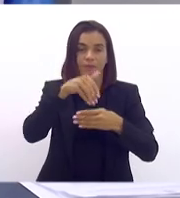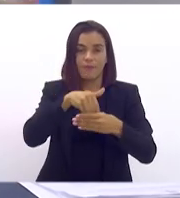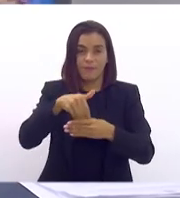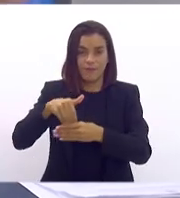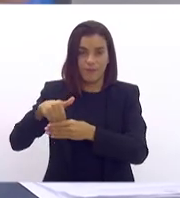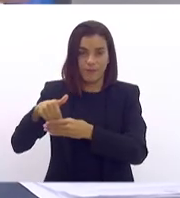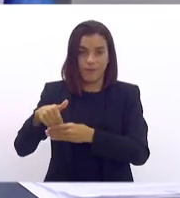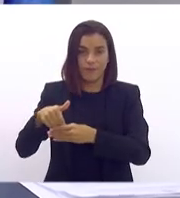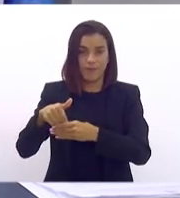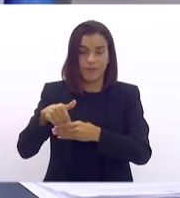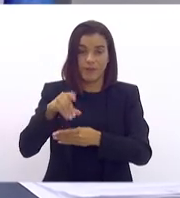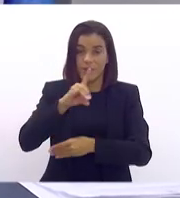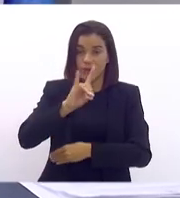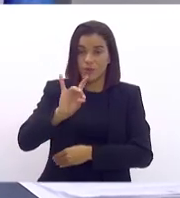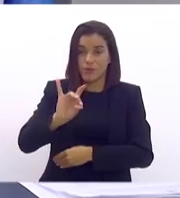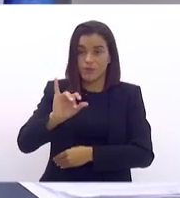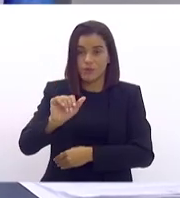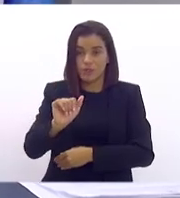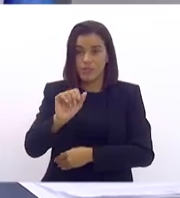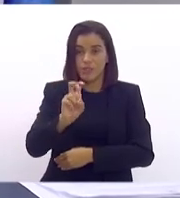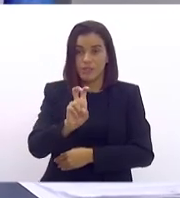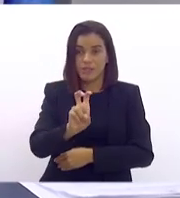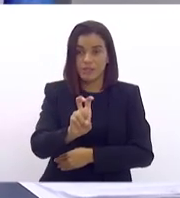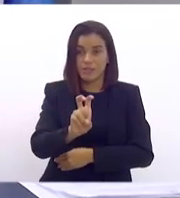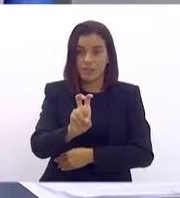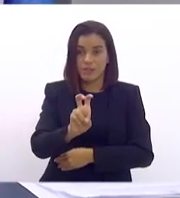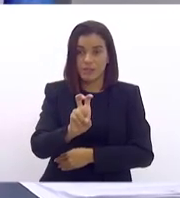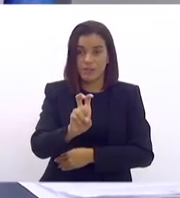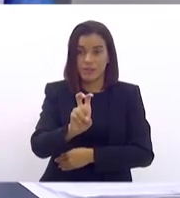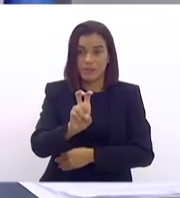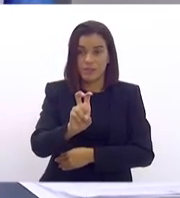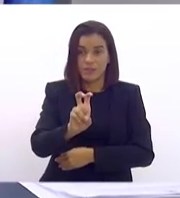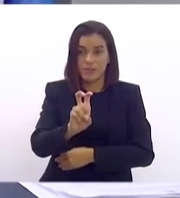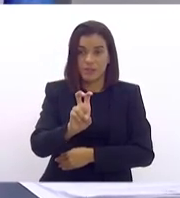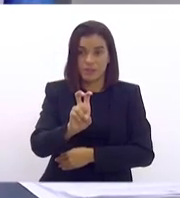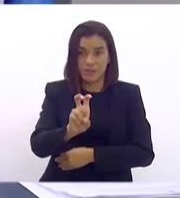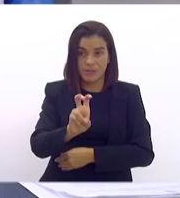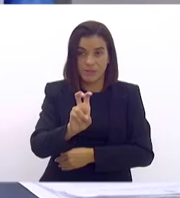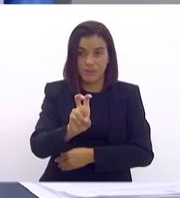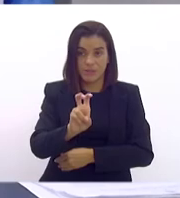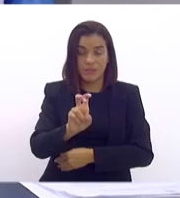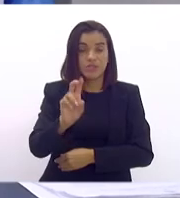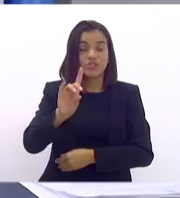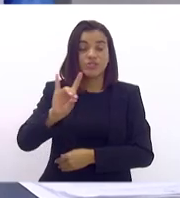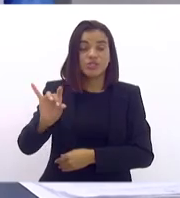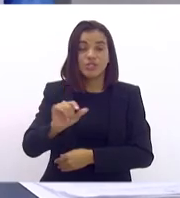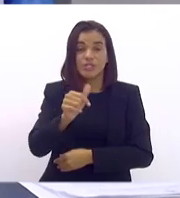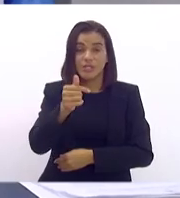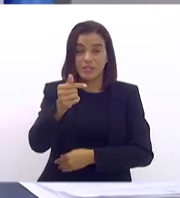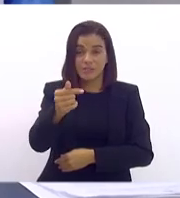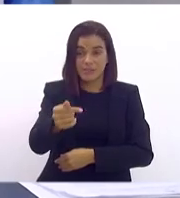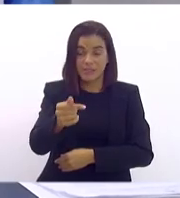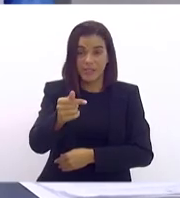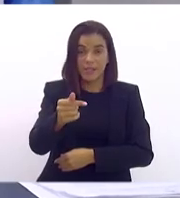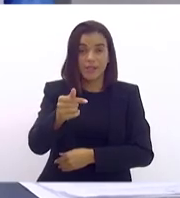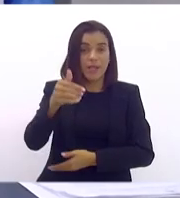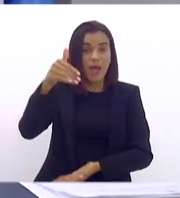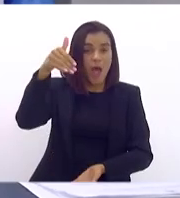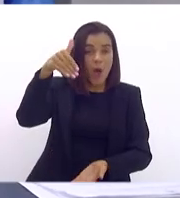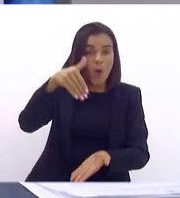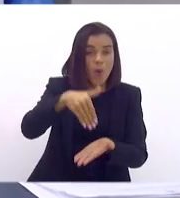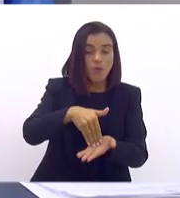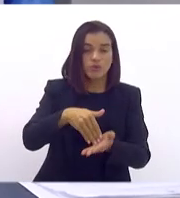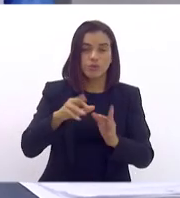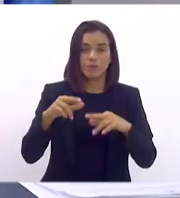Dia 5, deixa eu só confirmar aqui com a Raquel. Dia 7 é a última reunião